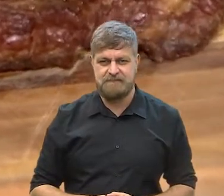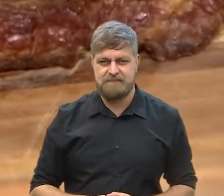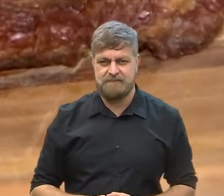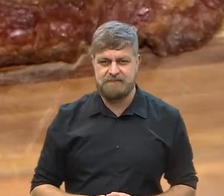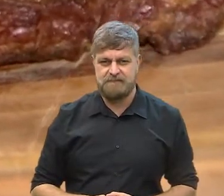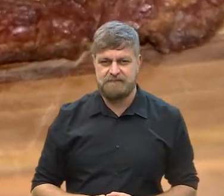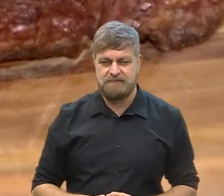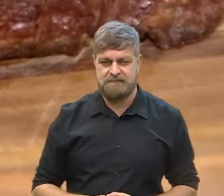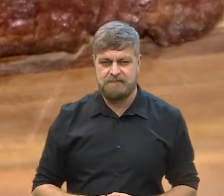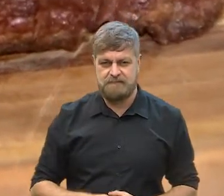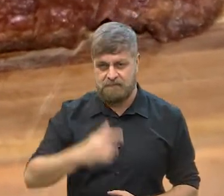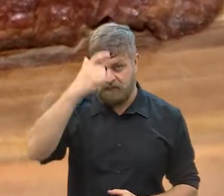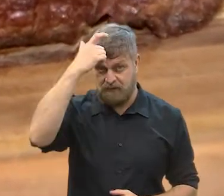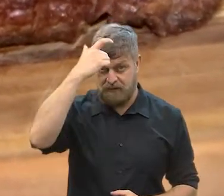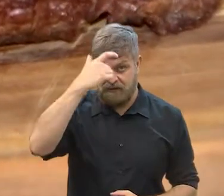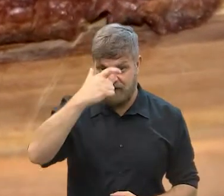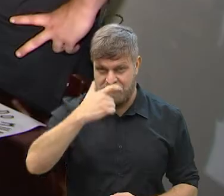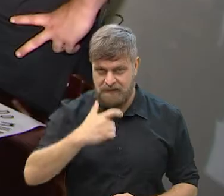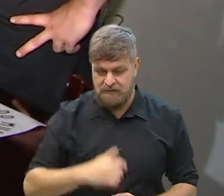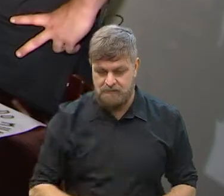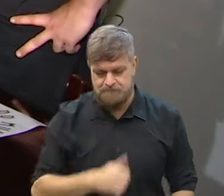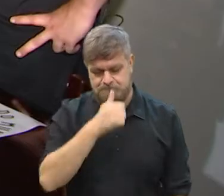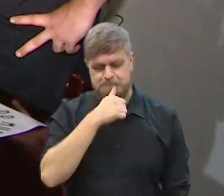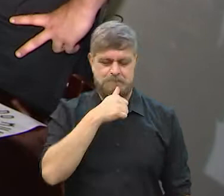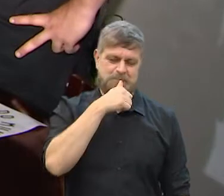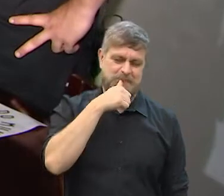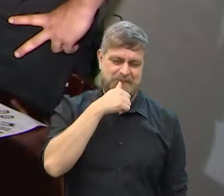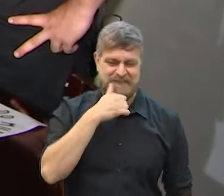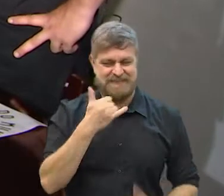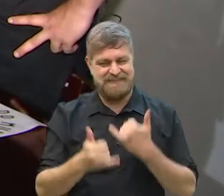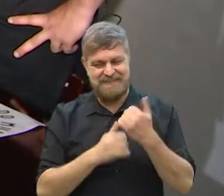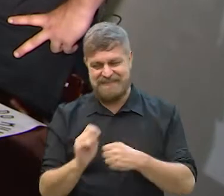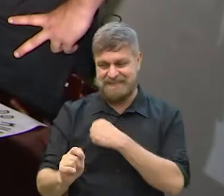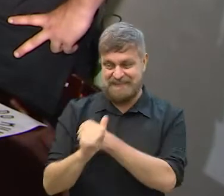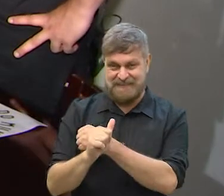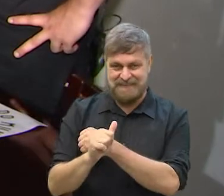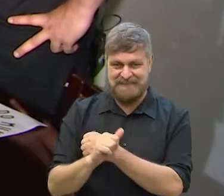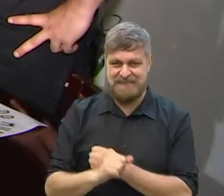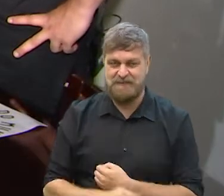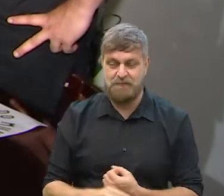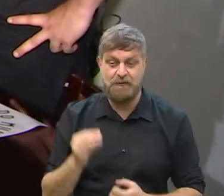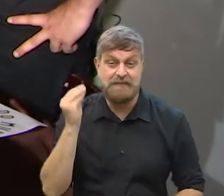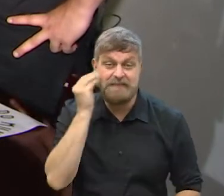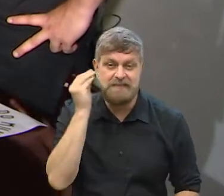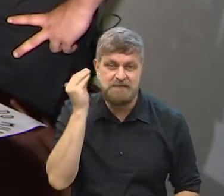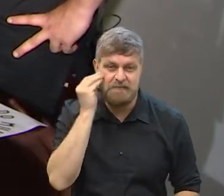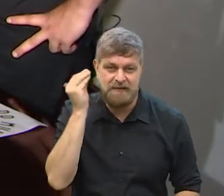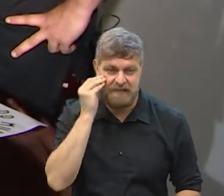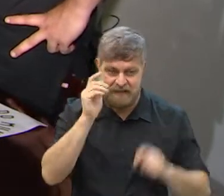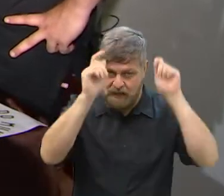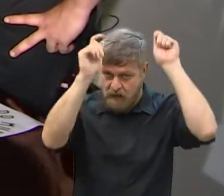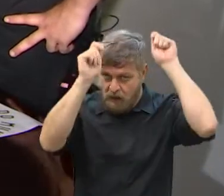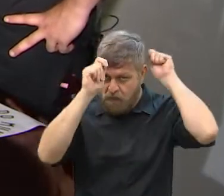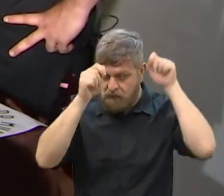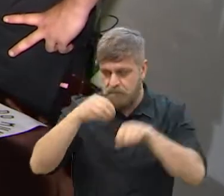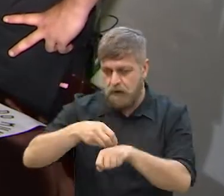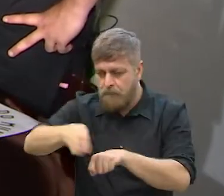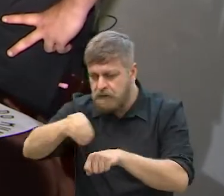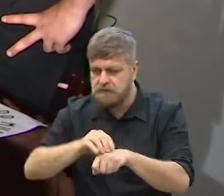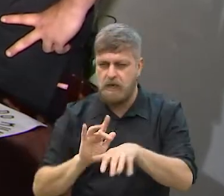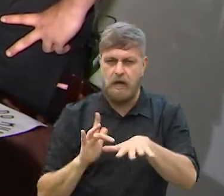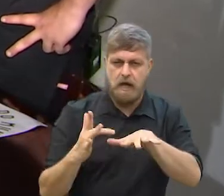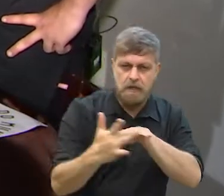Enquanto eu vou fazer esse sacrifício de experimentar, o Paulo vai passar aí para vocês de casa, né, as redes sociais